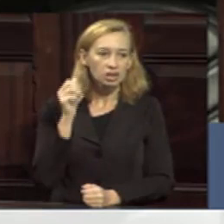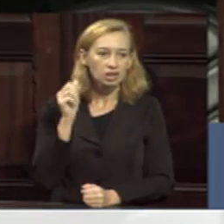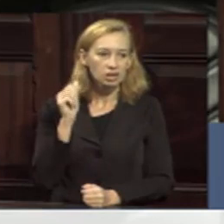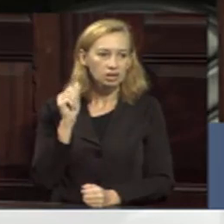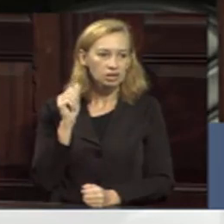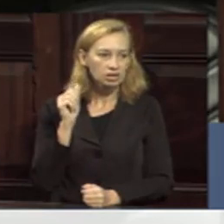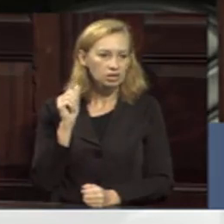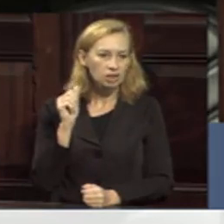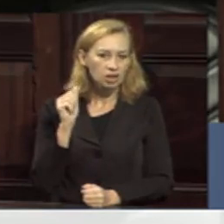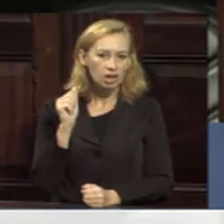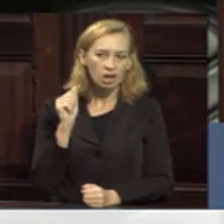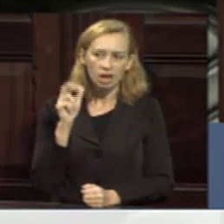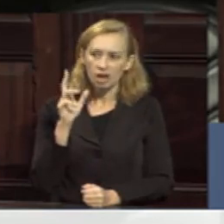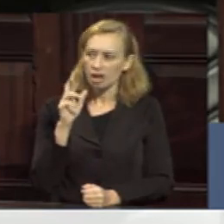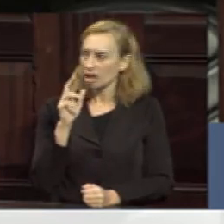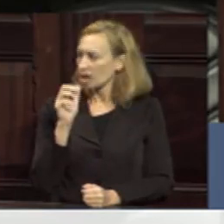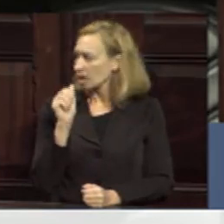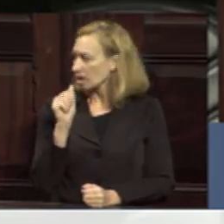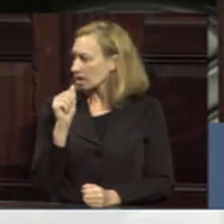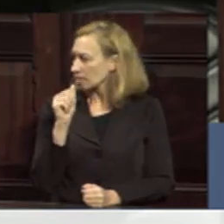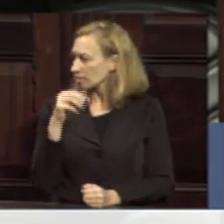Aramis Brito.